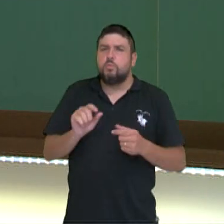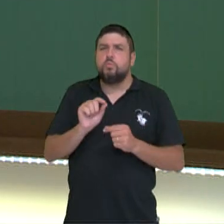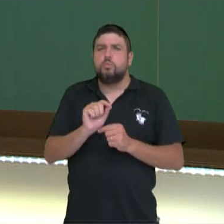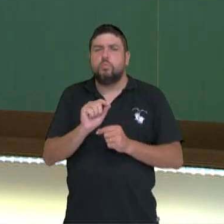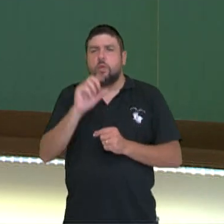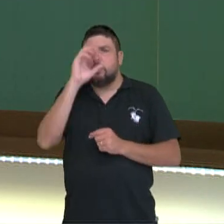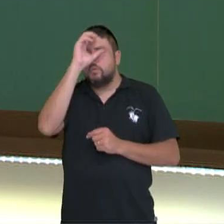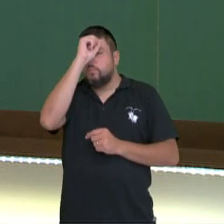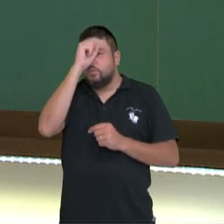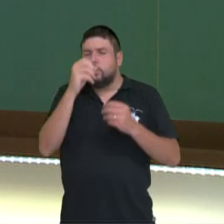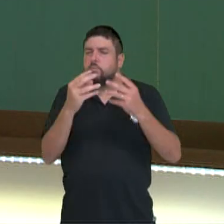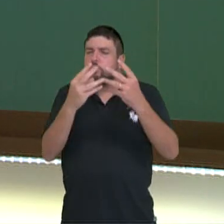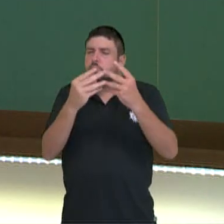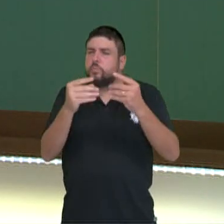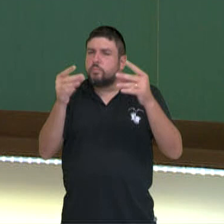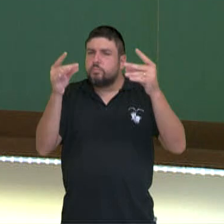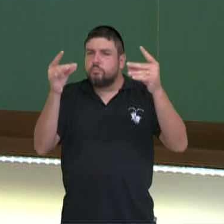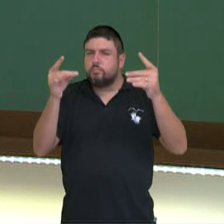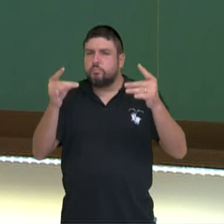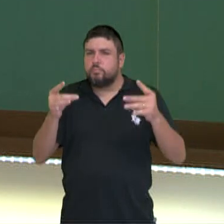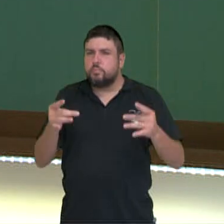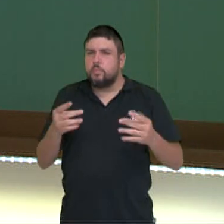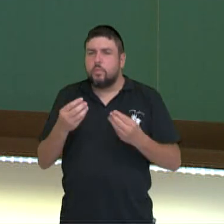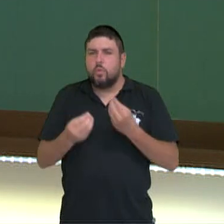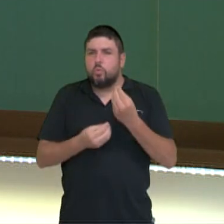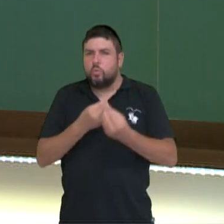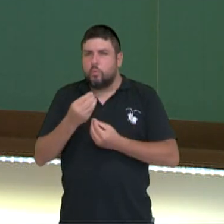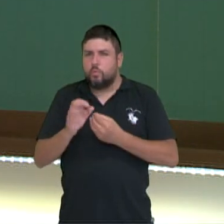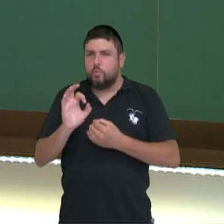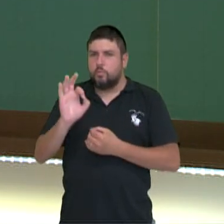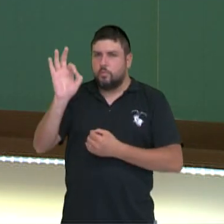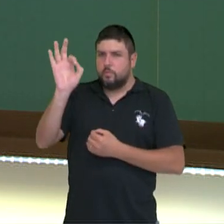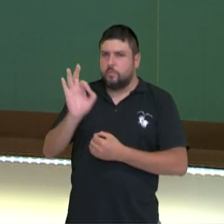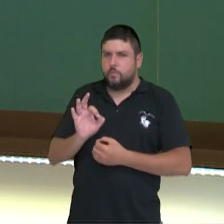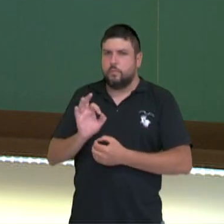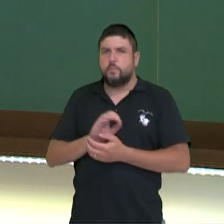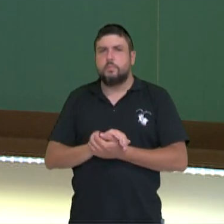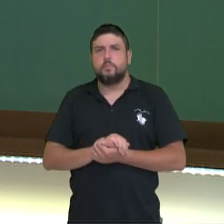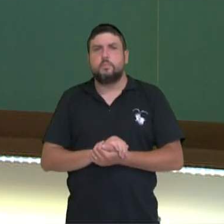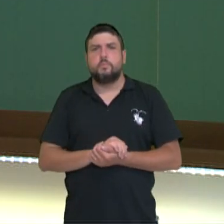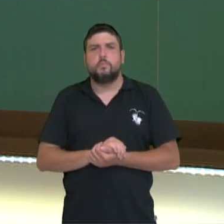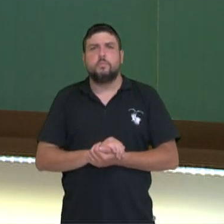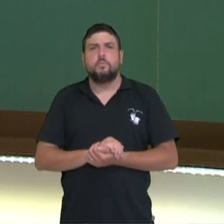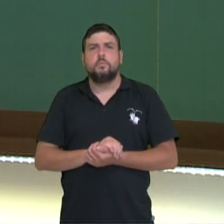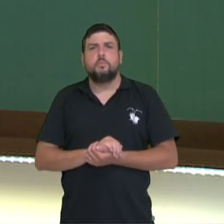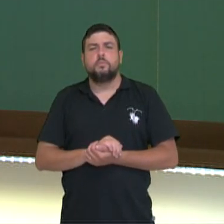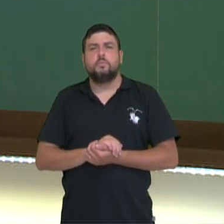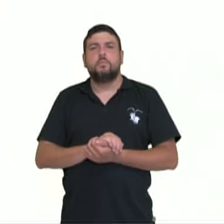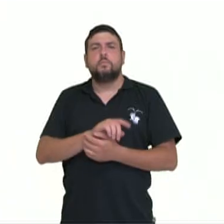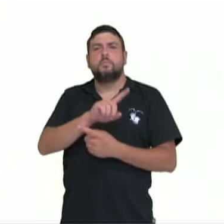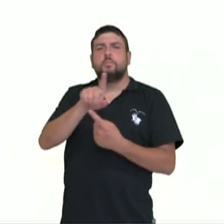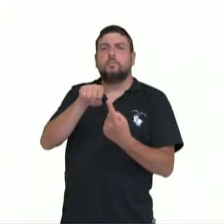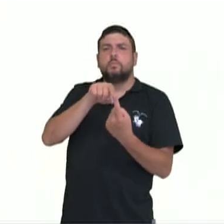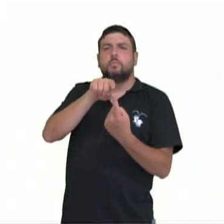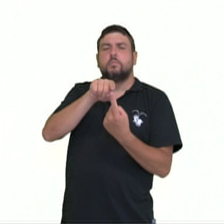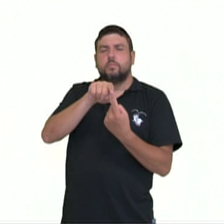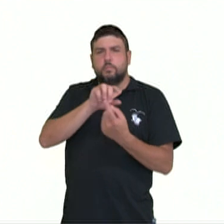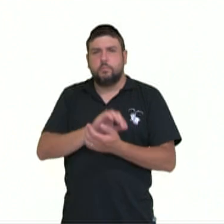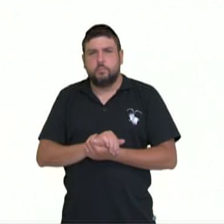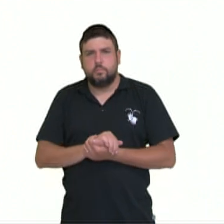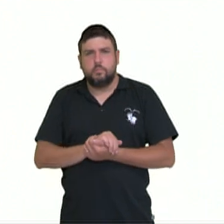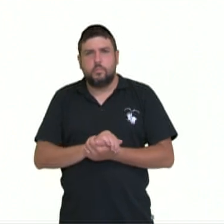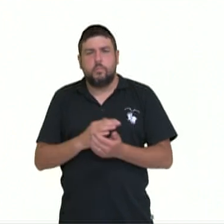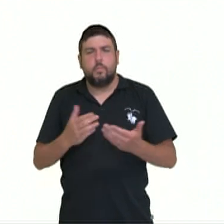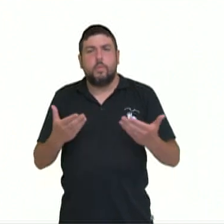dentro da Educação Financeira onde que eu vou trabalhar a porcentagem, ok? Então, nossos objetivos hoje serão os seguintes. Nós vamos retomar